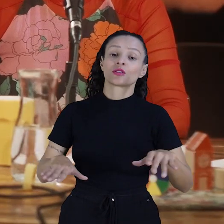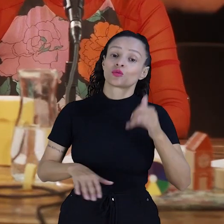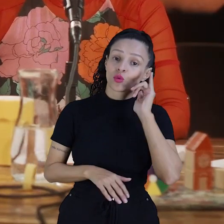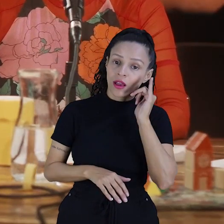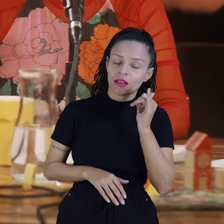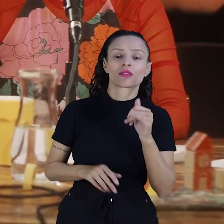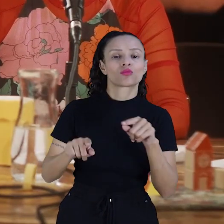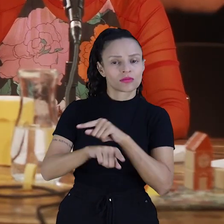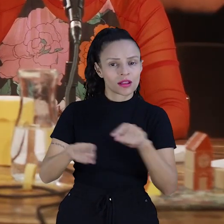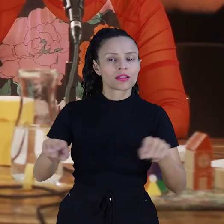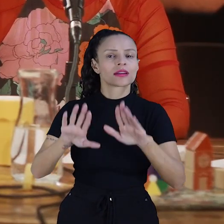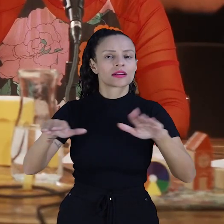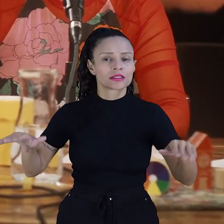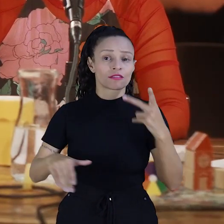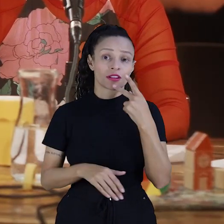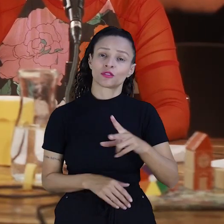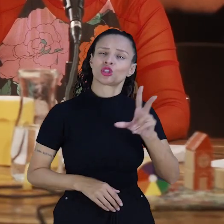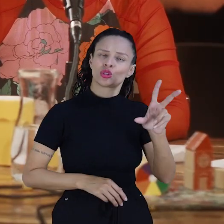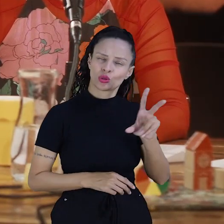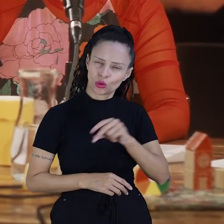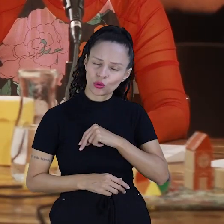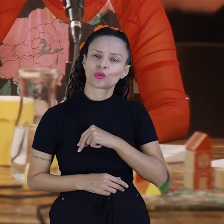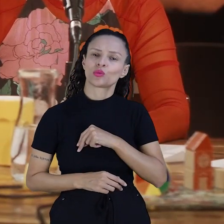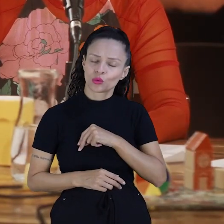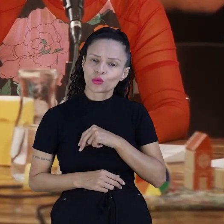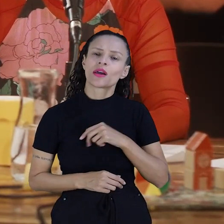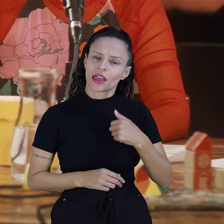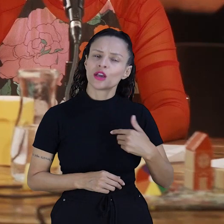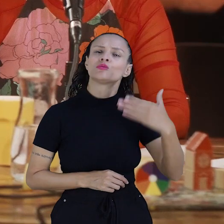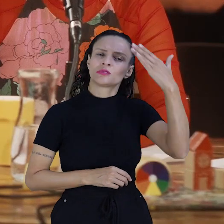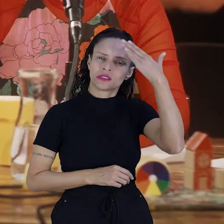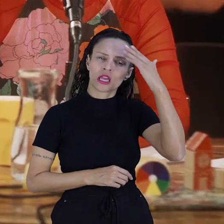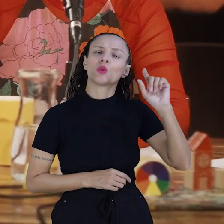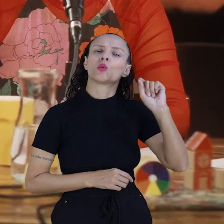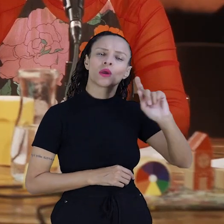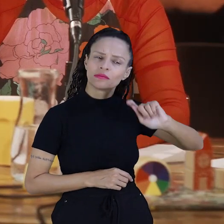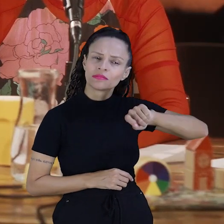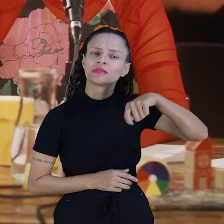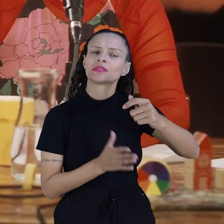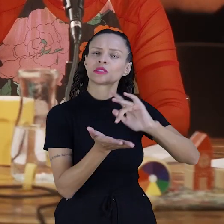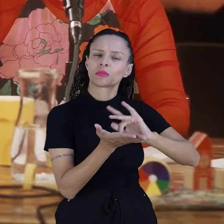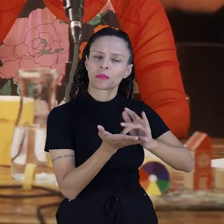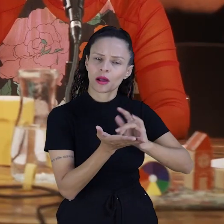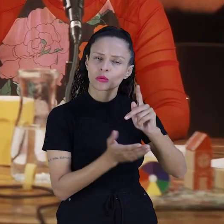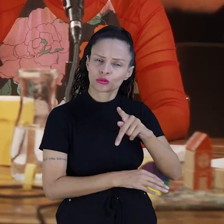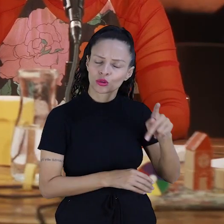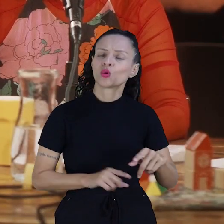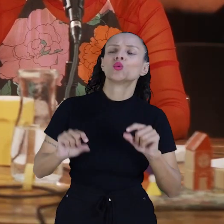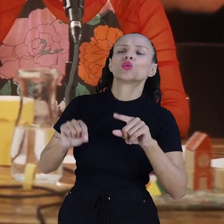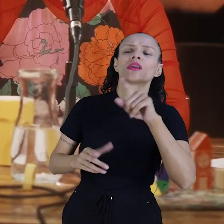no relato, na narrativa, também a criança dizendo: nossa, eu agora sei o que é um balé, Guga. O que é um